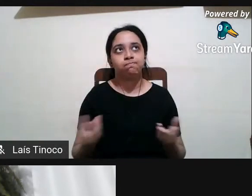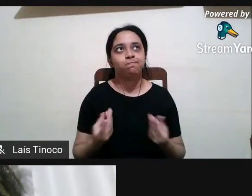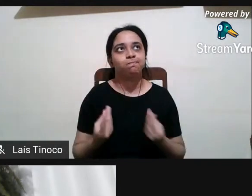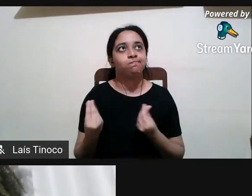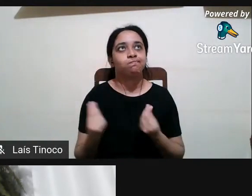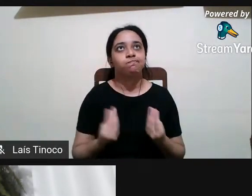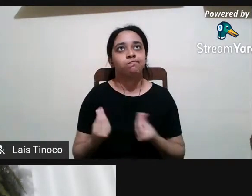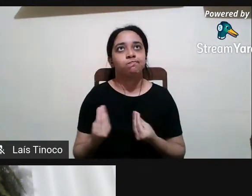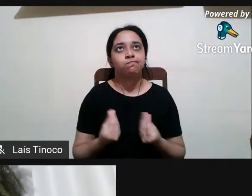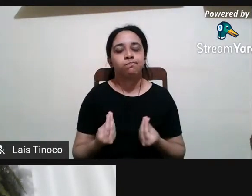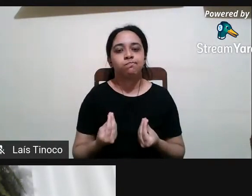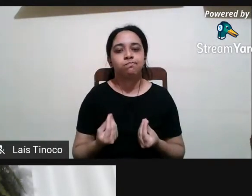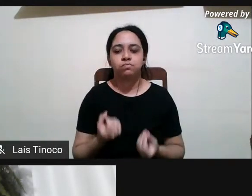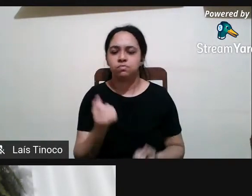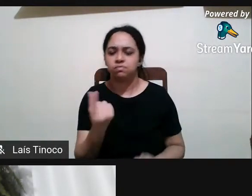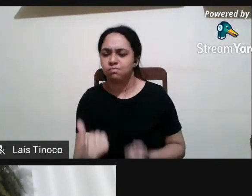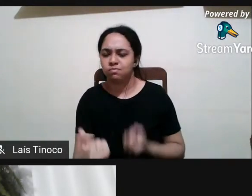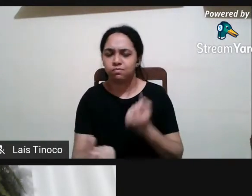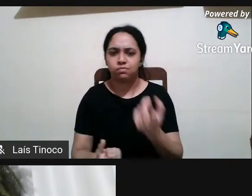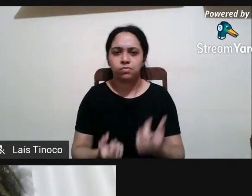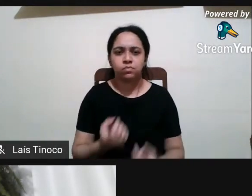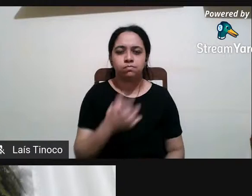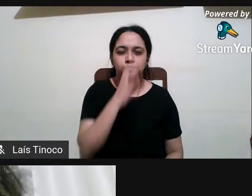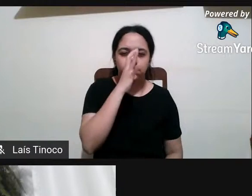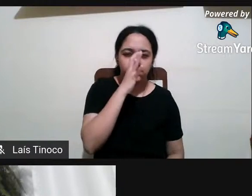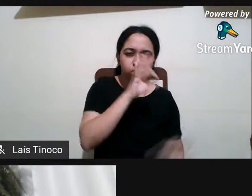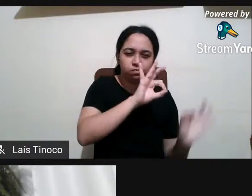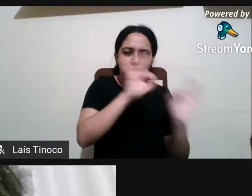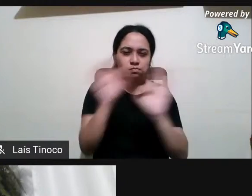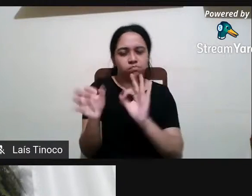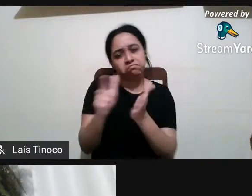Não é raro observar algumas reportagens,